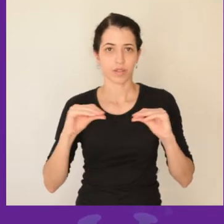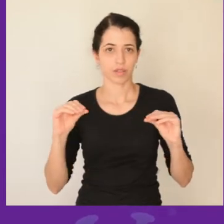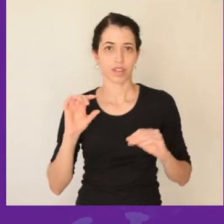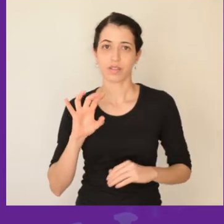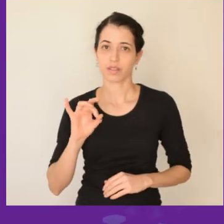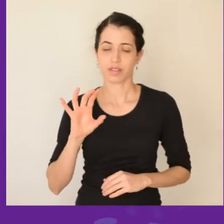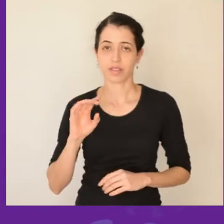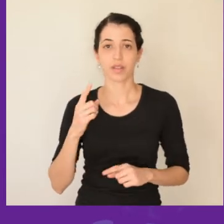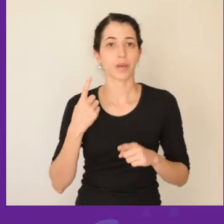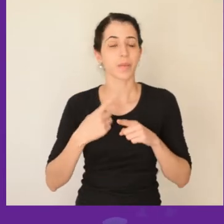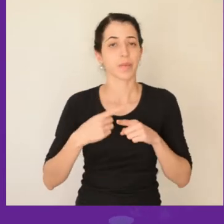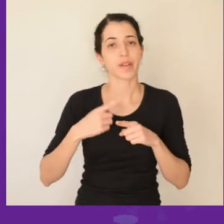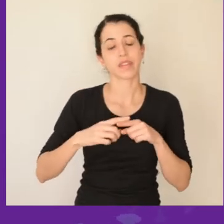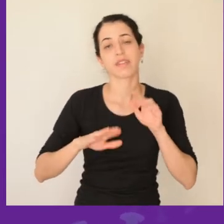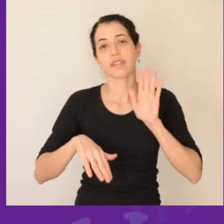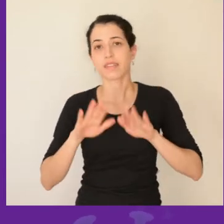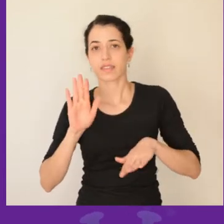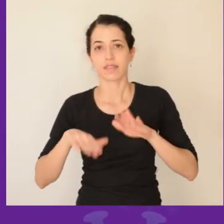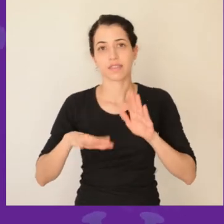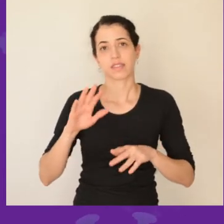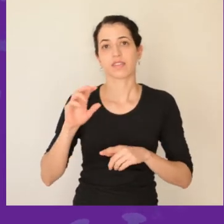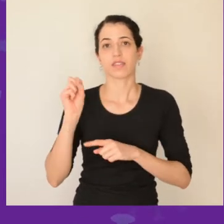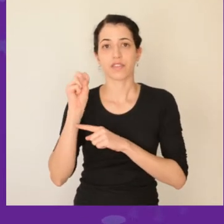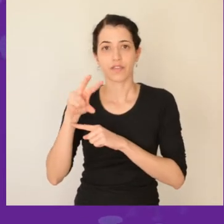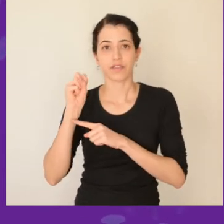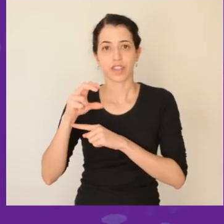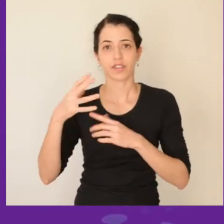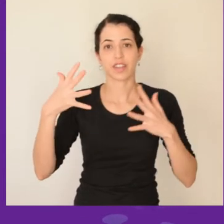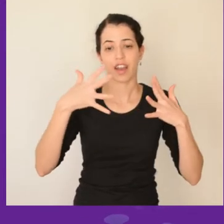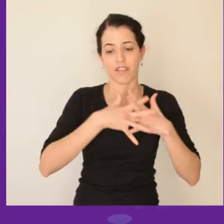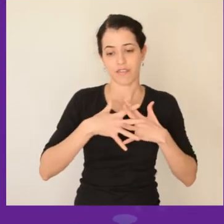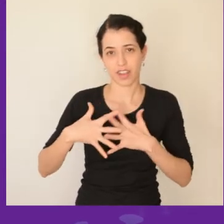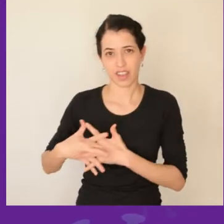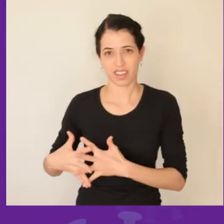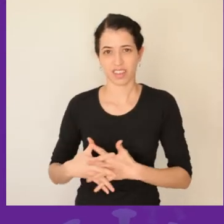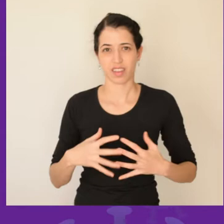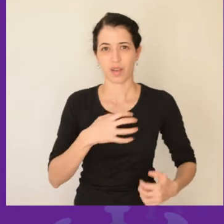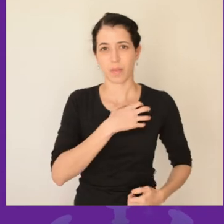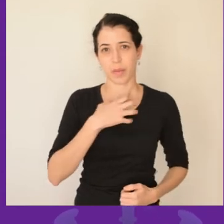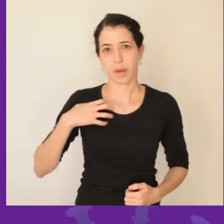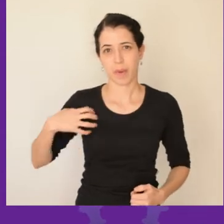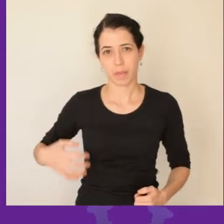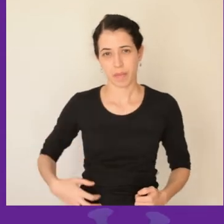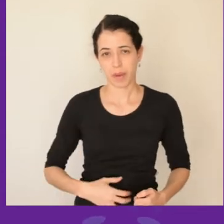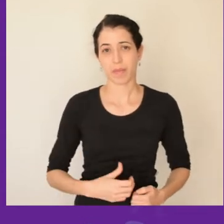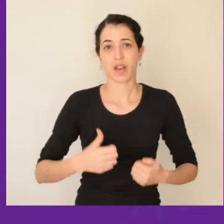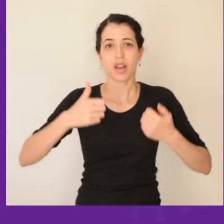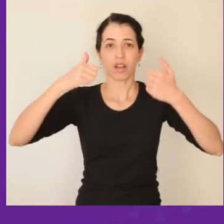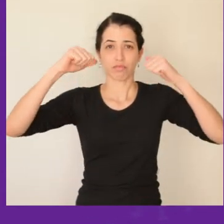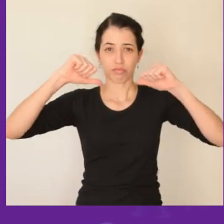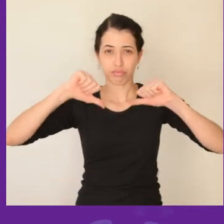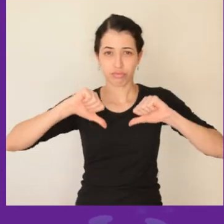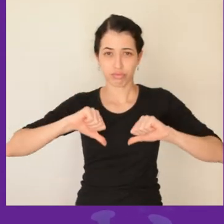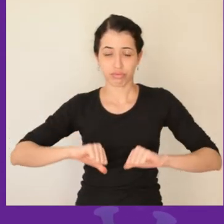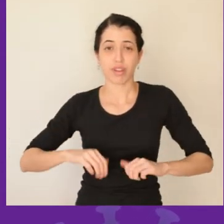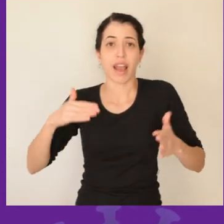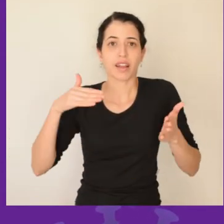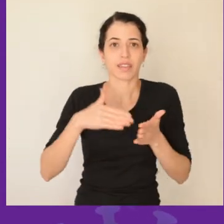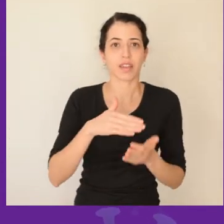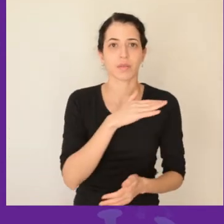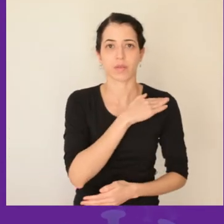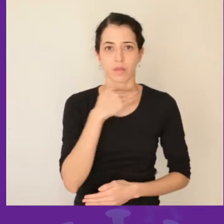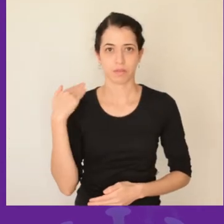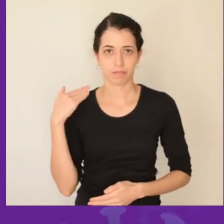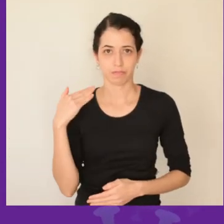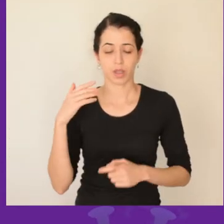que próprio organismo se recupere do vírus porque o que que acontece a agressão do vírus ao organismo e pode fazer com